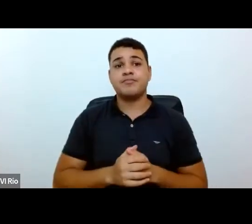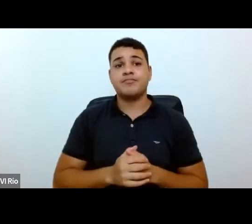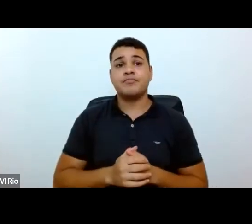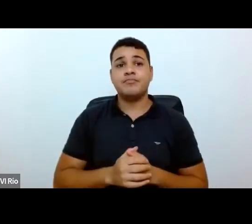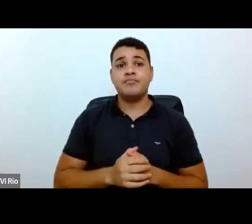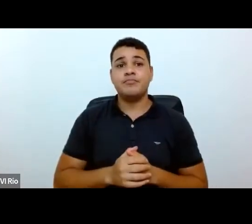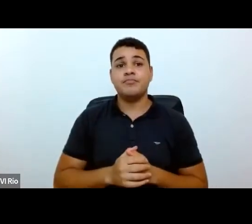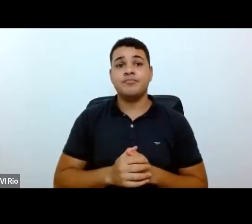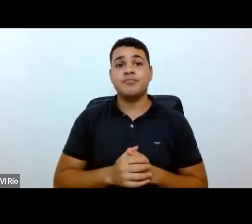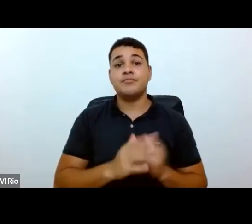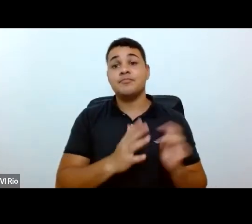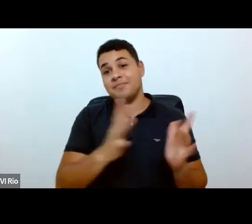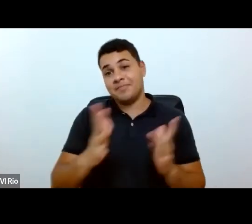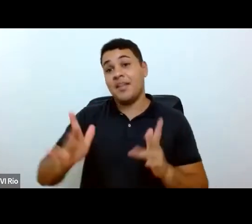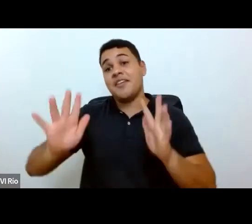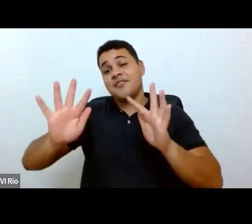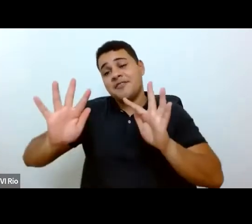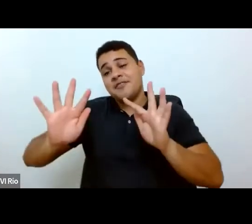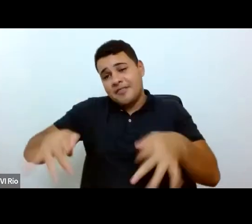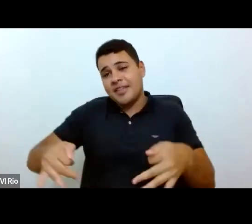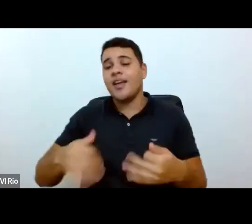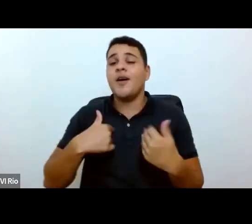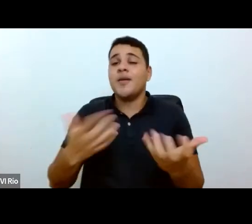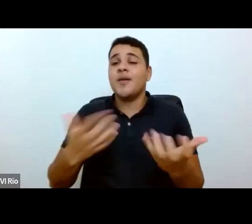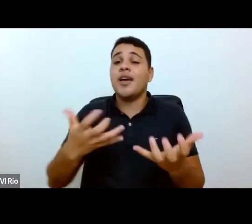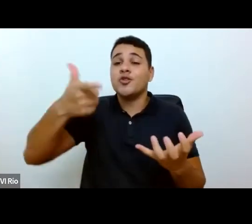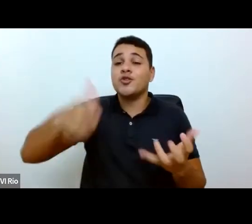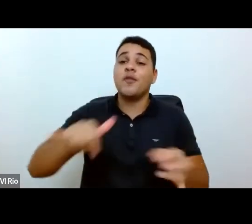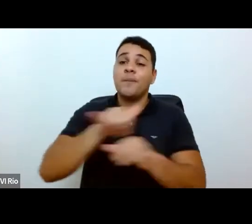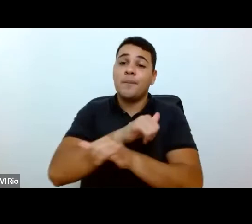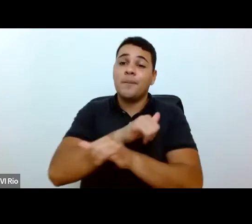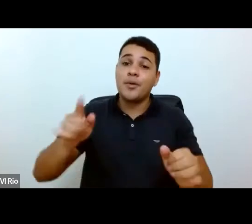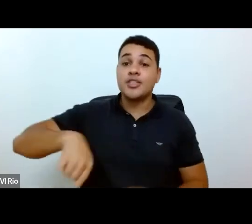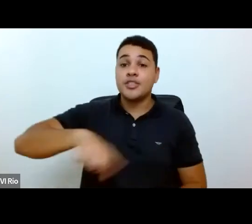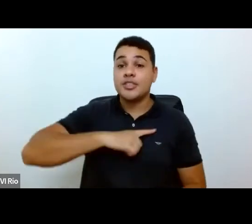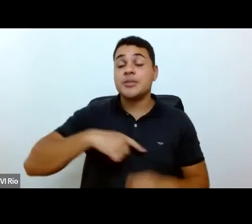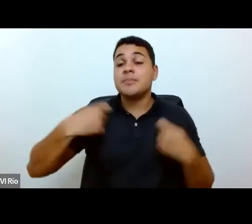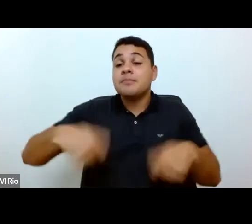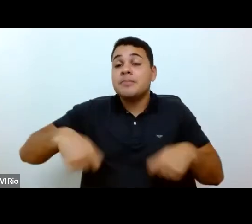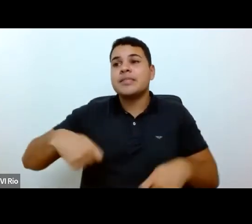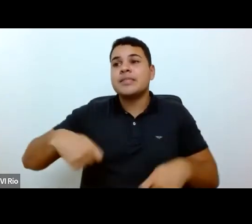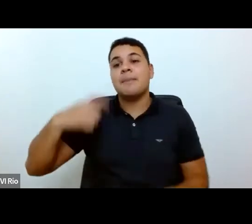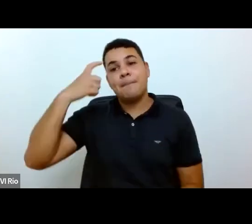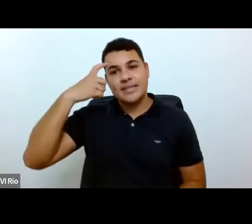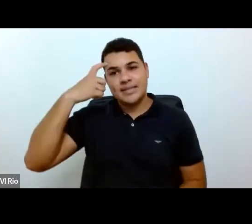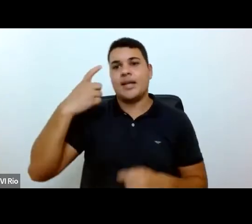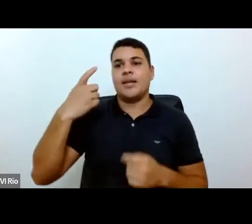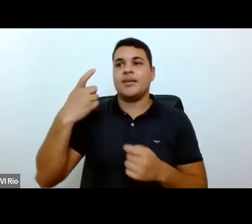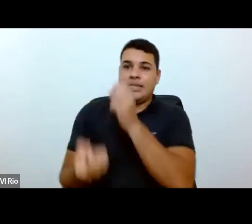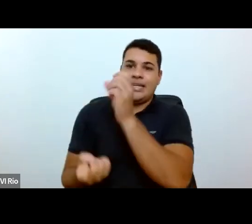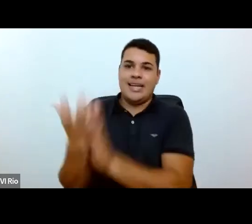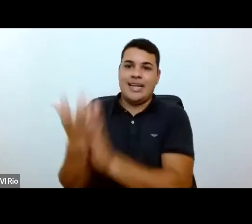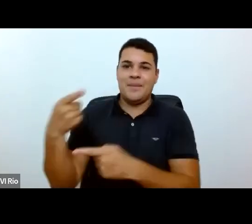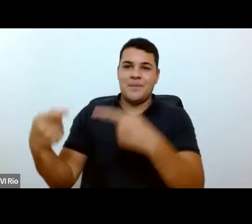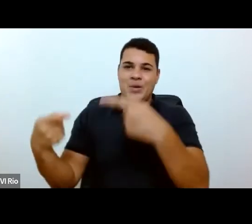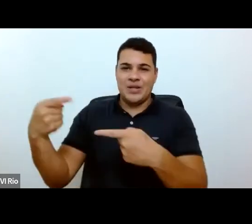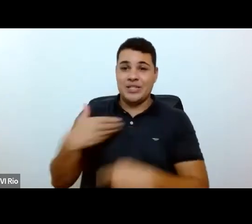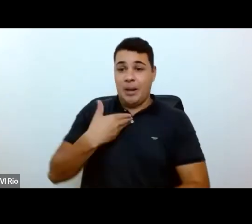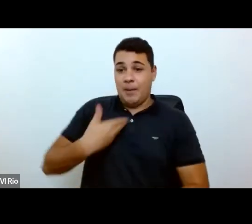Eu finalizo reforçando a importância de a gente pensar em políticas públicas, né, para essas questões,